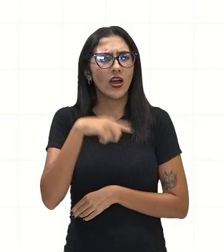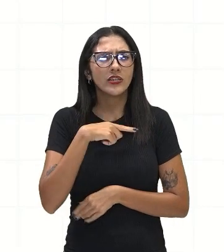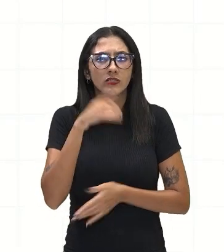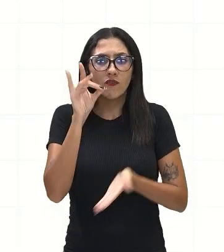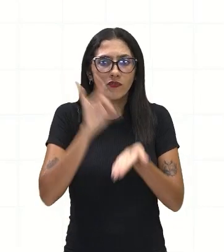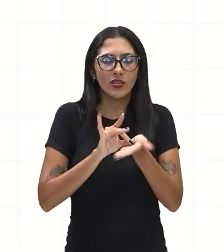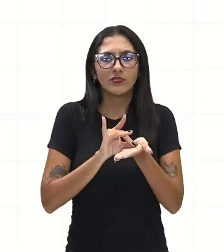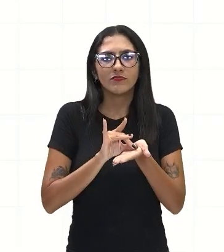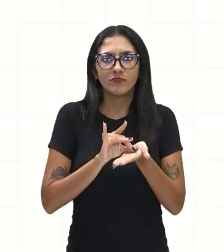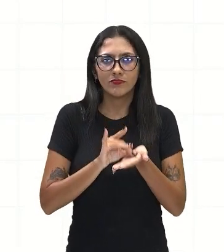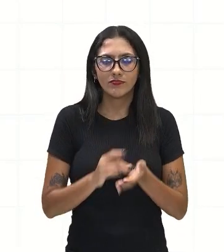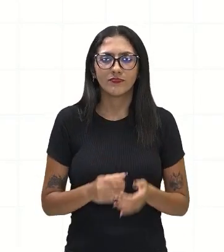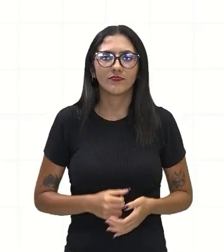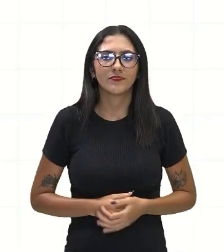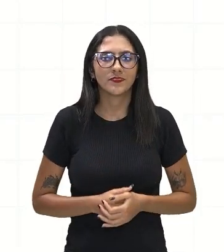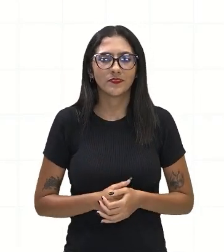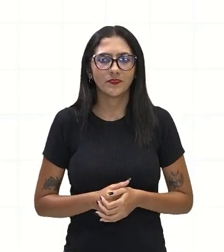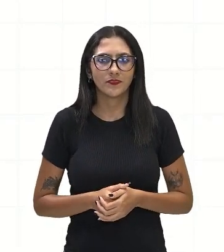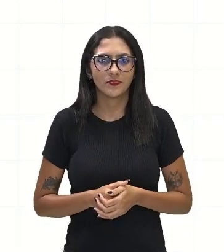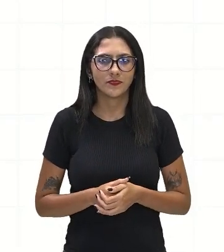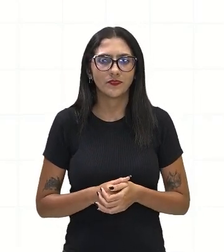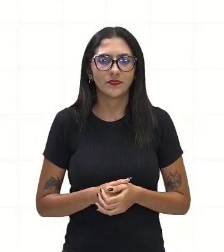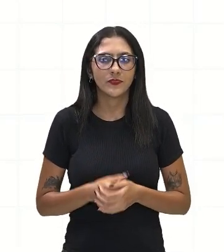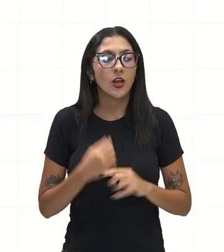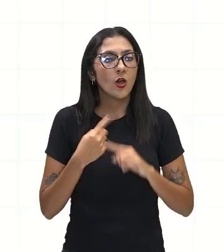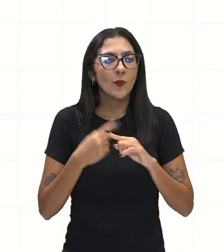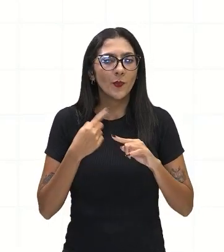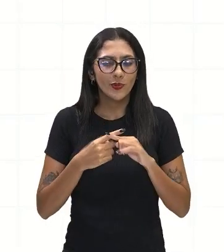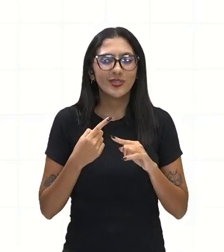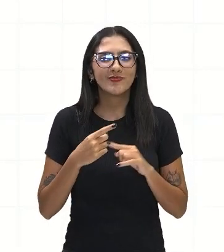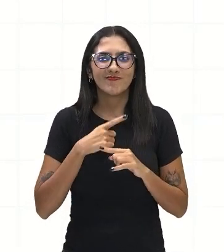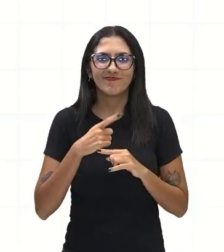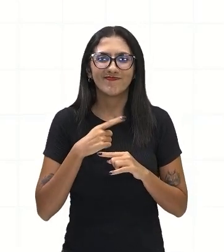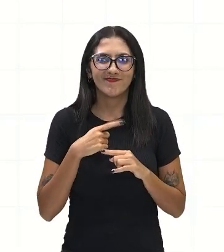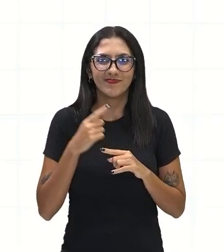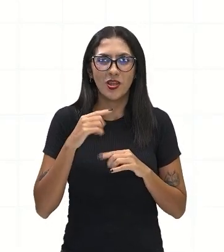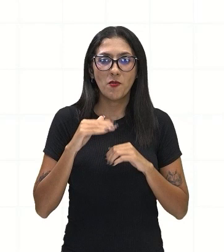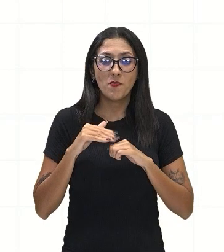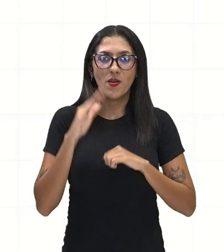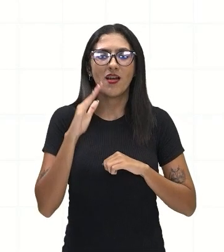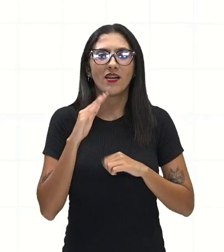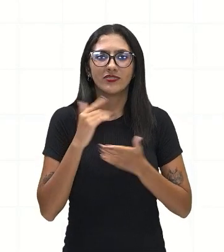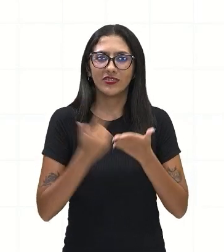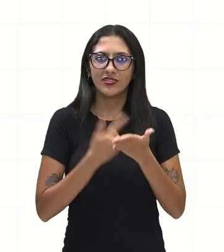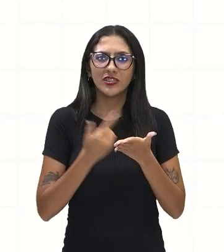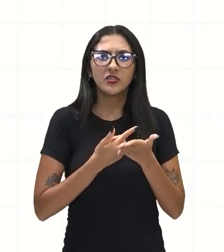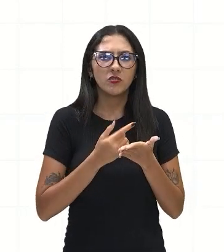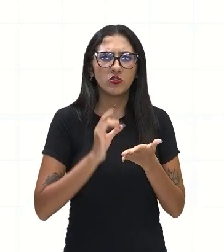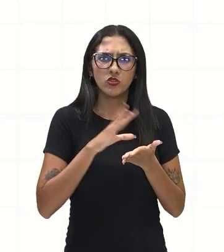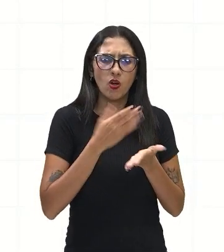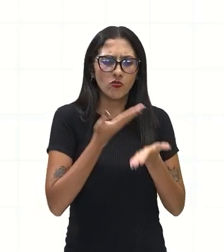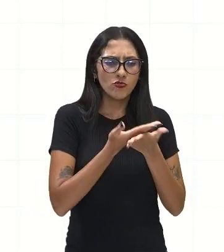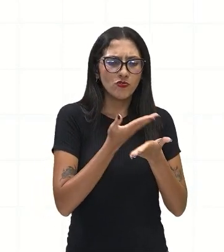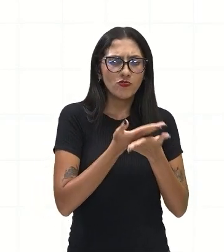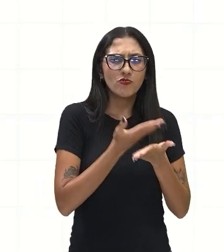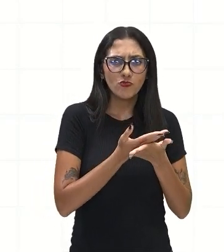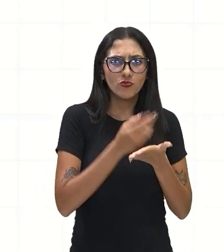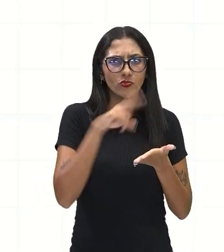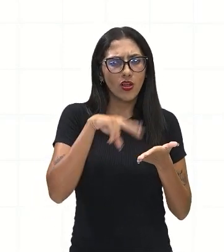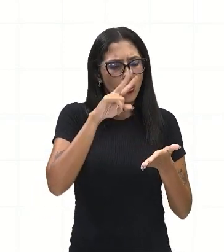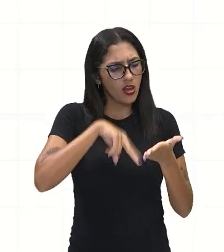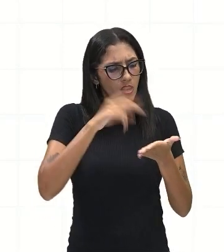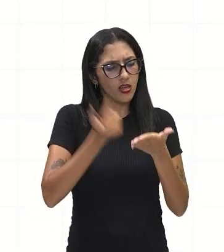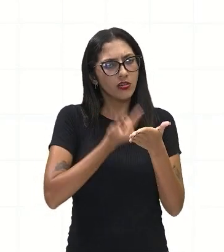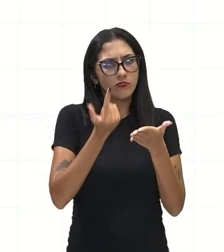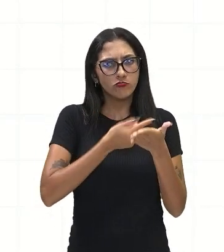verdade? Porque, além dos livros escolares, na escola ela estudou usando os livros,